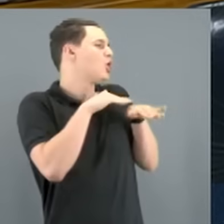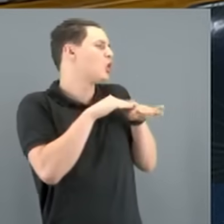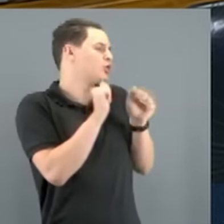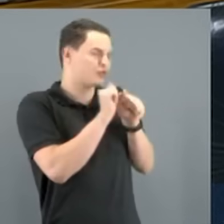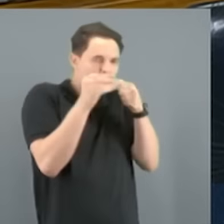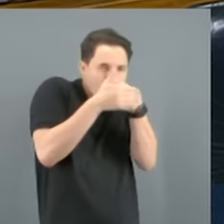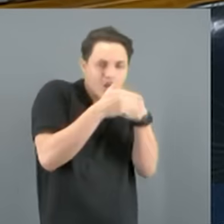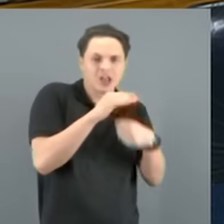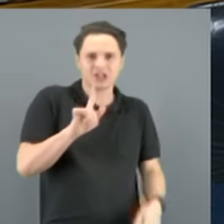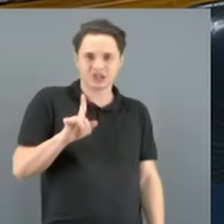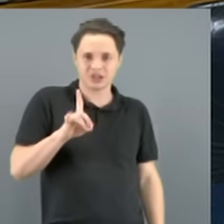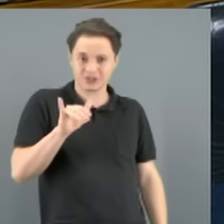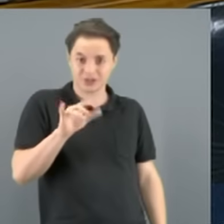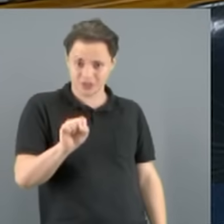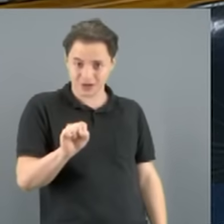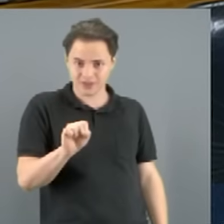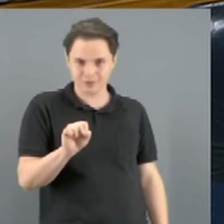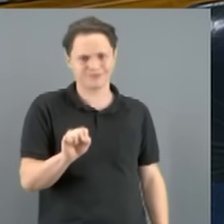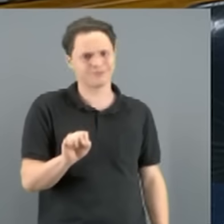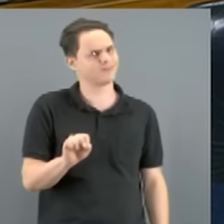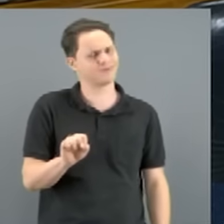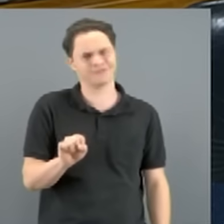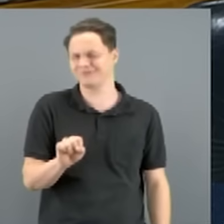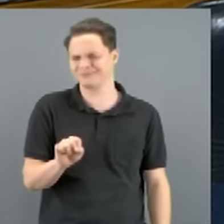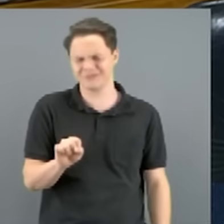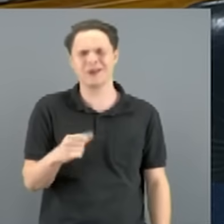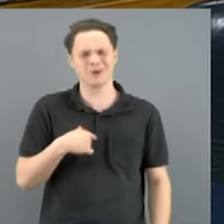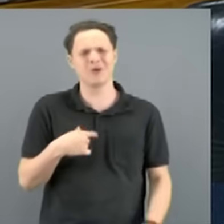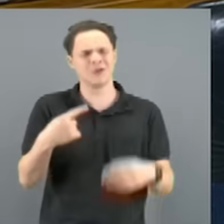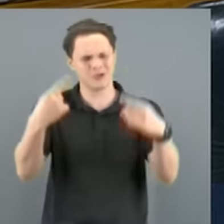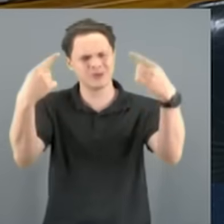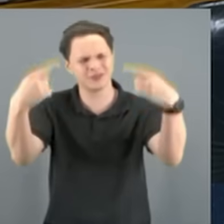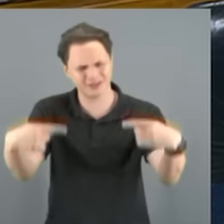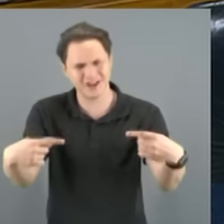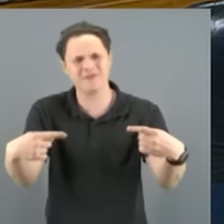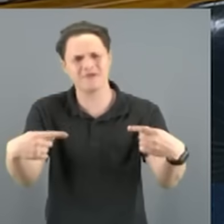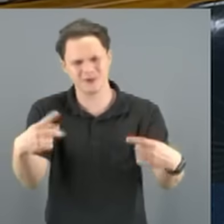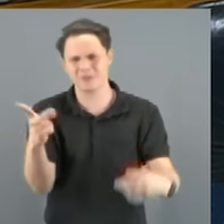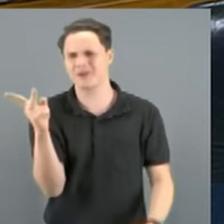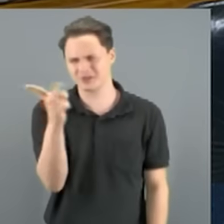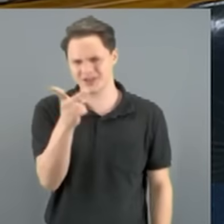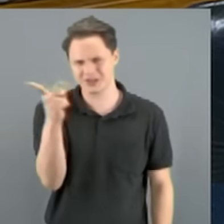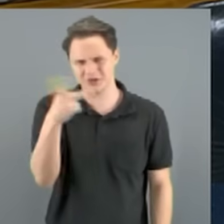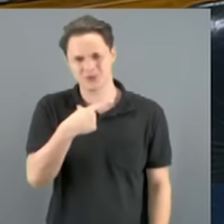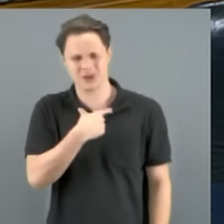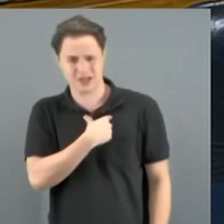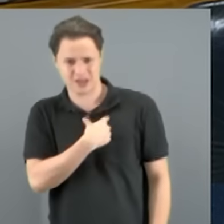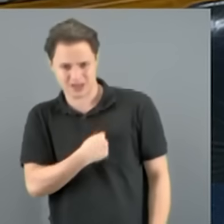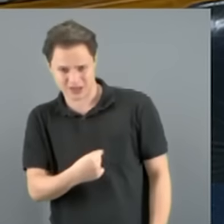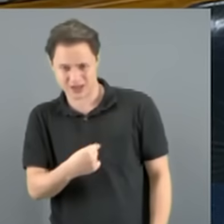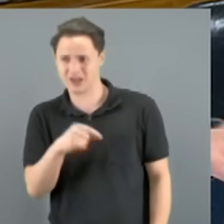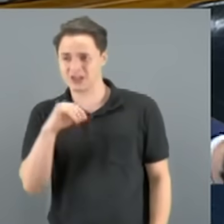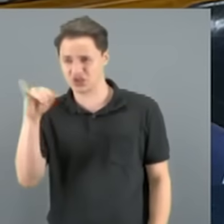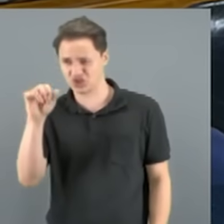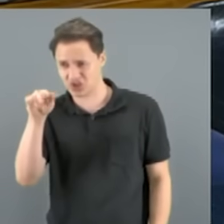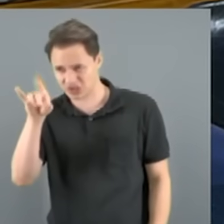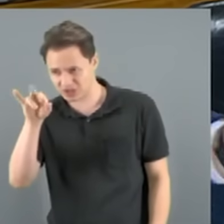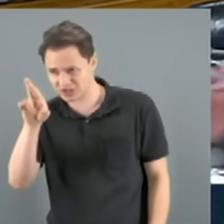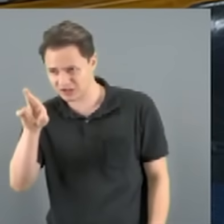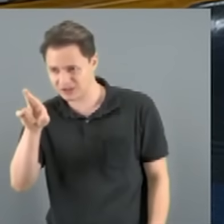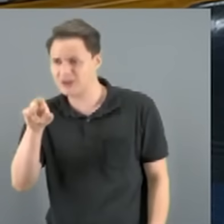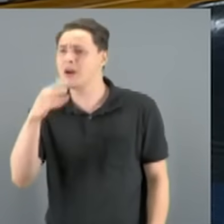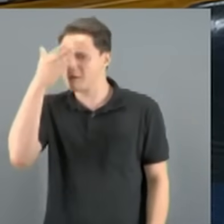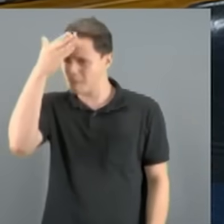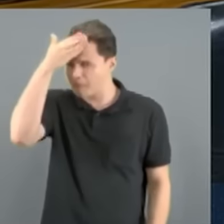Jandira fegário também disse eu faço um desafio aqui para ambas que caso comprove isso eu